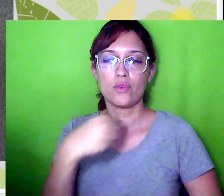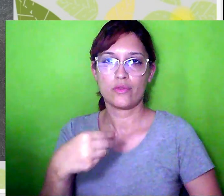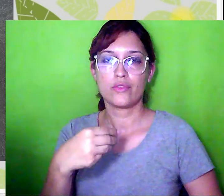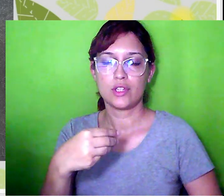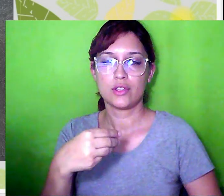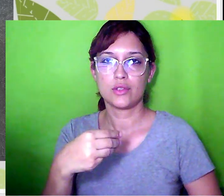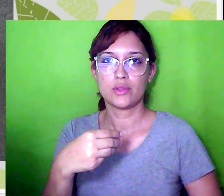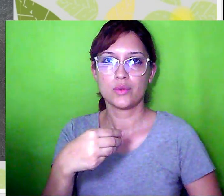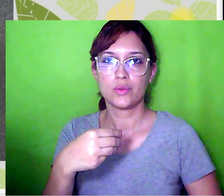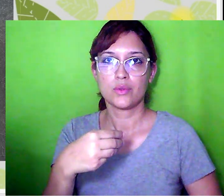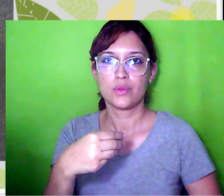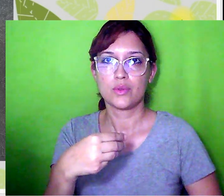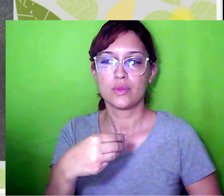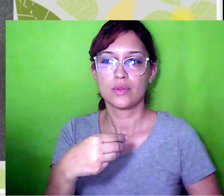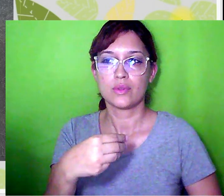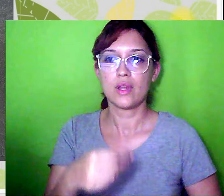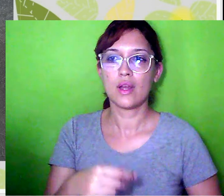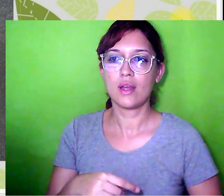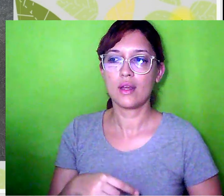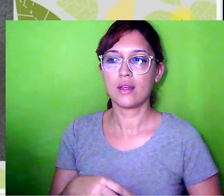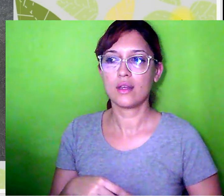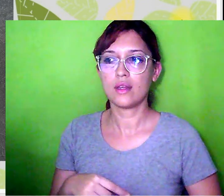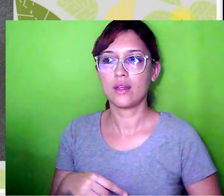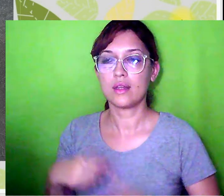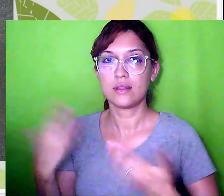seu filho,